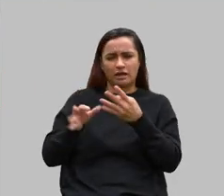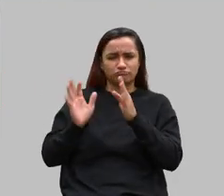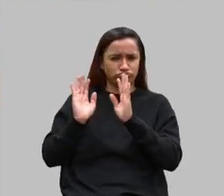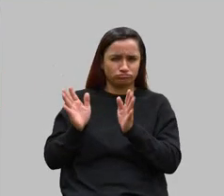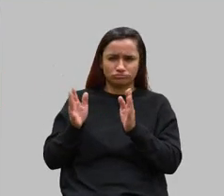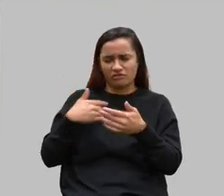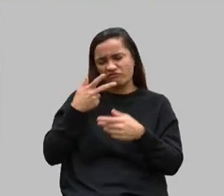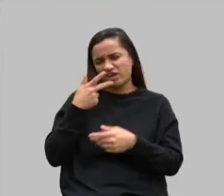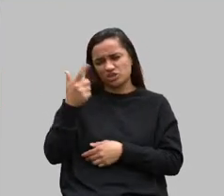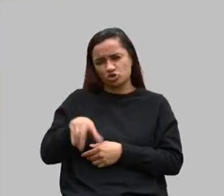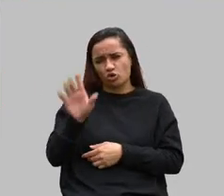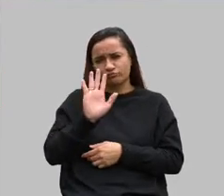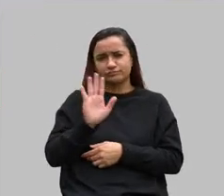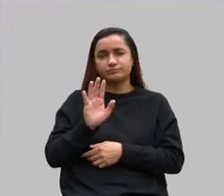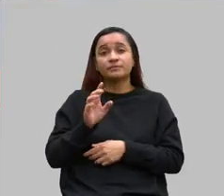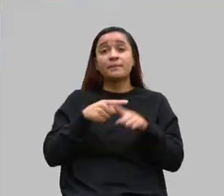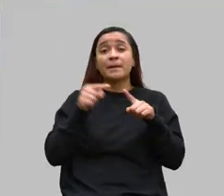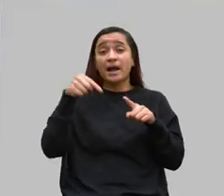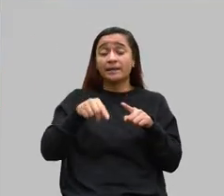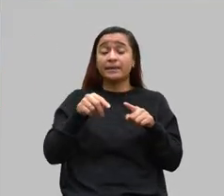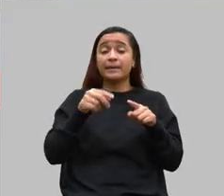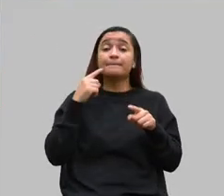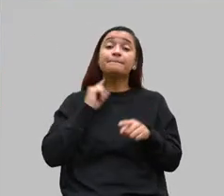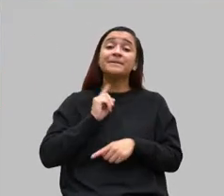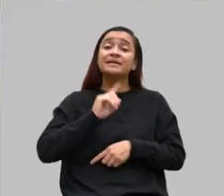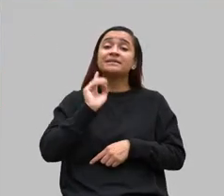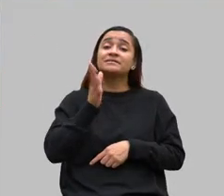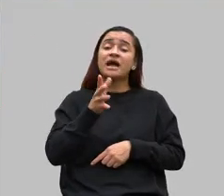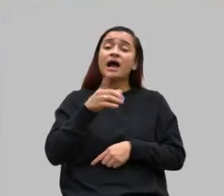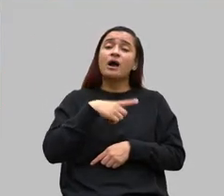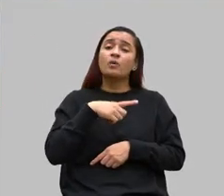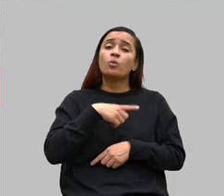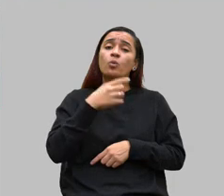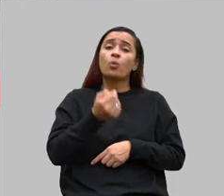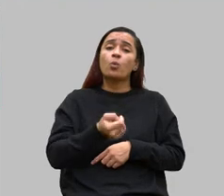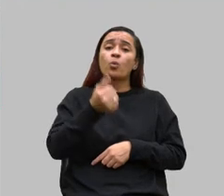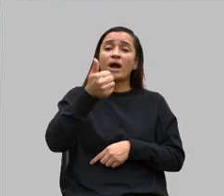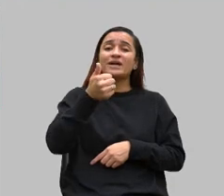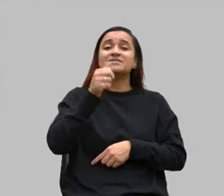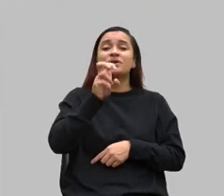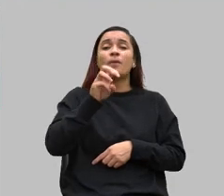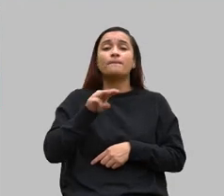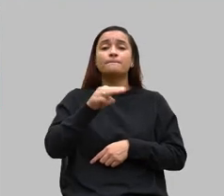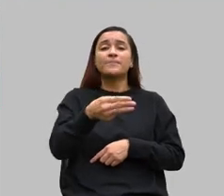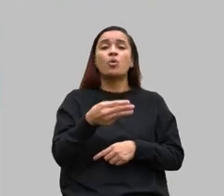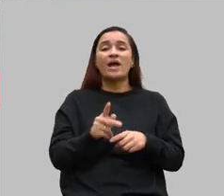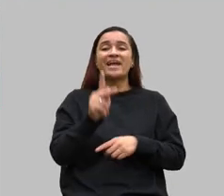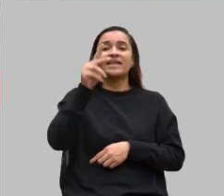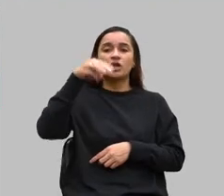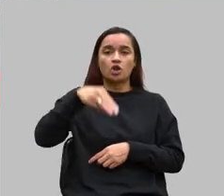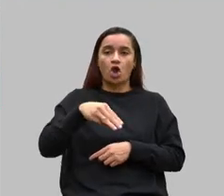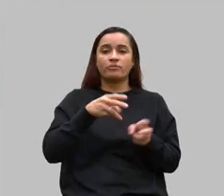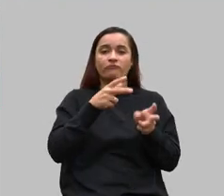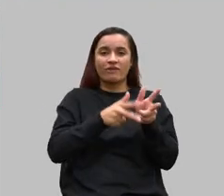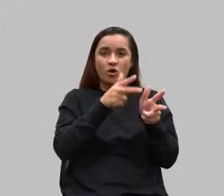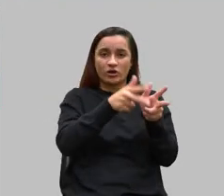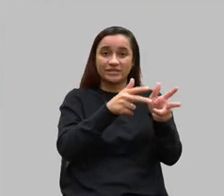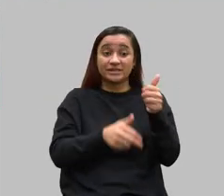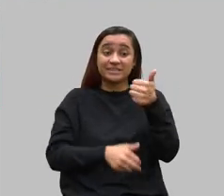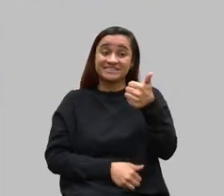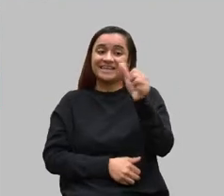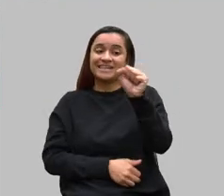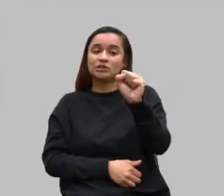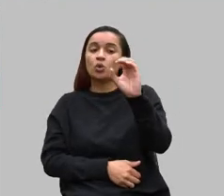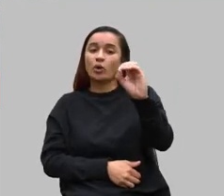né quase 5.000 km de ferrovias secretáriado nós somos a maior mala Ferroviária do país né 180 municípios mineiros são